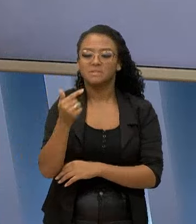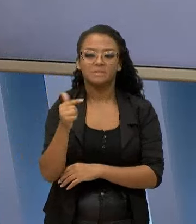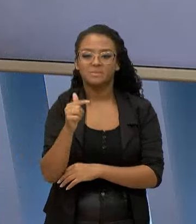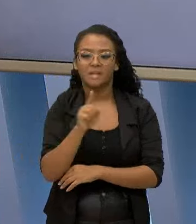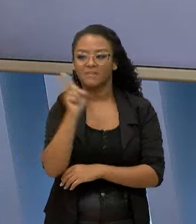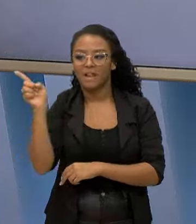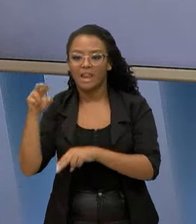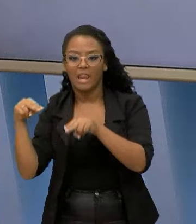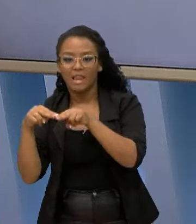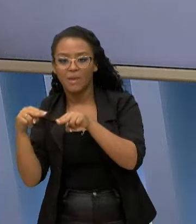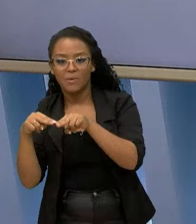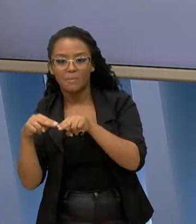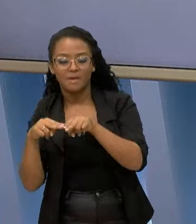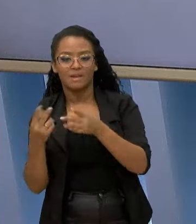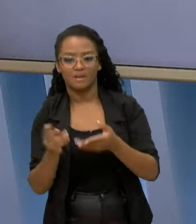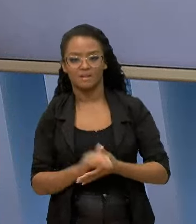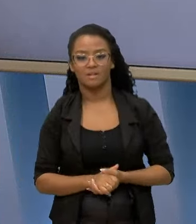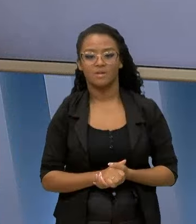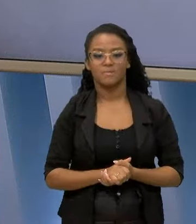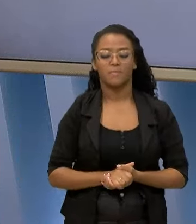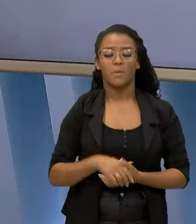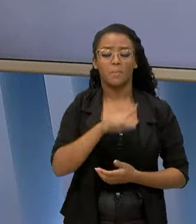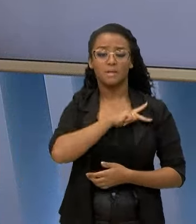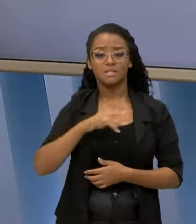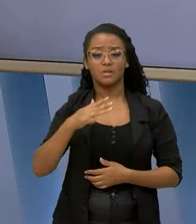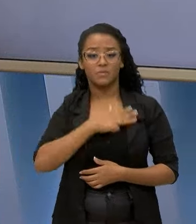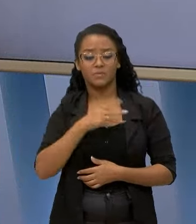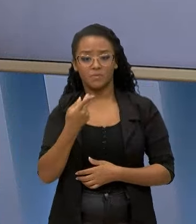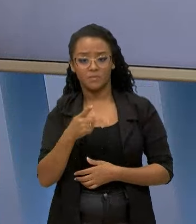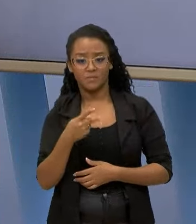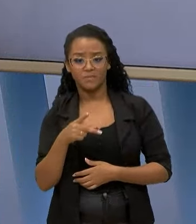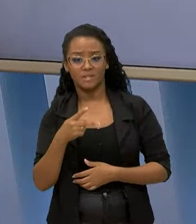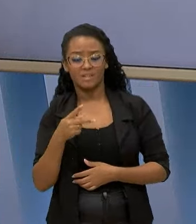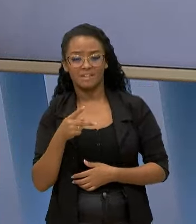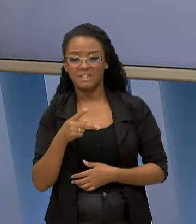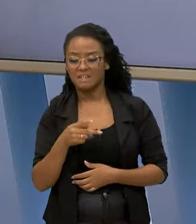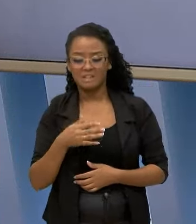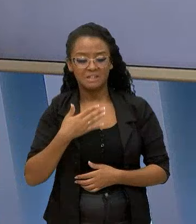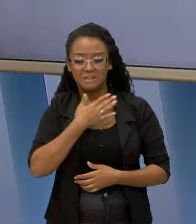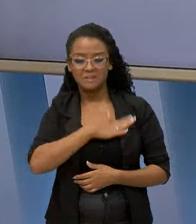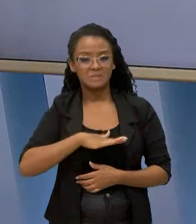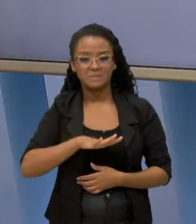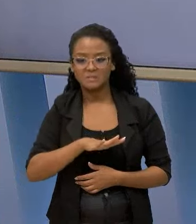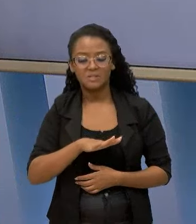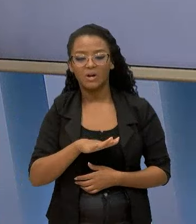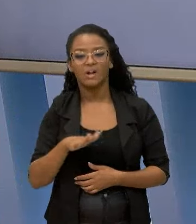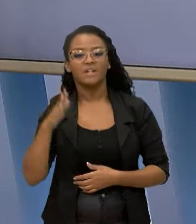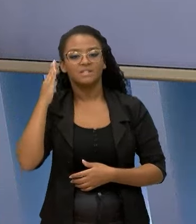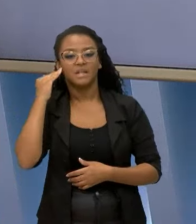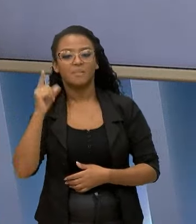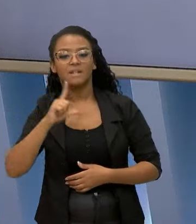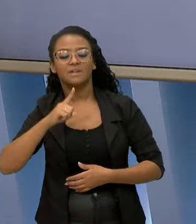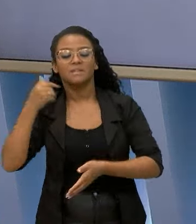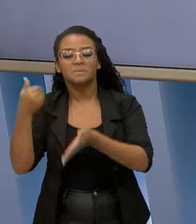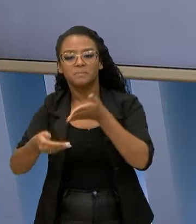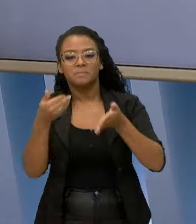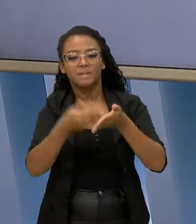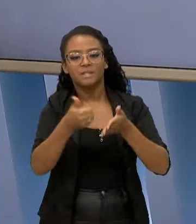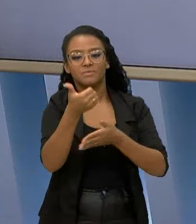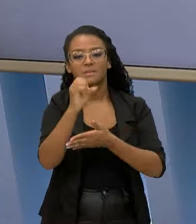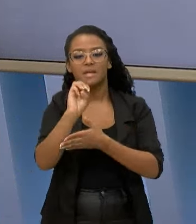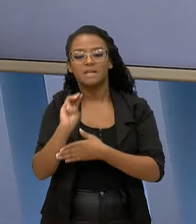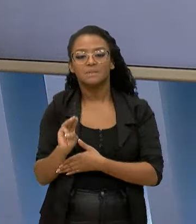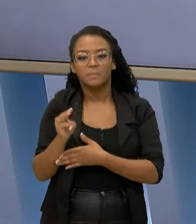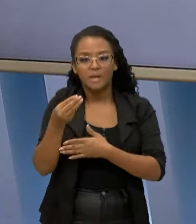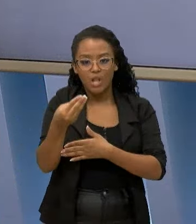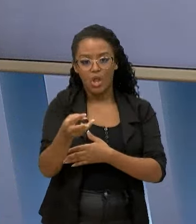política. O presidente Lula esteve aqui na semana passada e ficou indignado de saber que nós estamos perdendo 10 milhões de reais